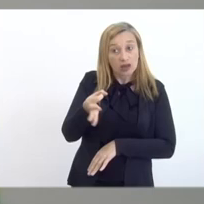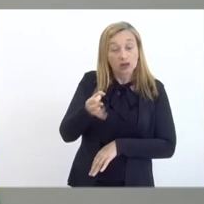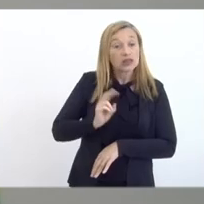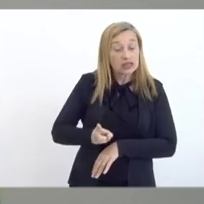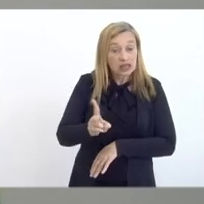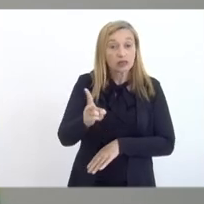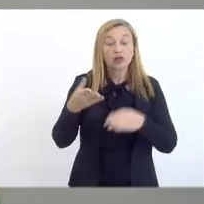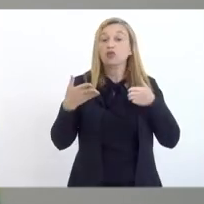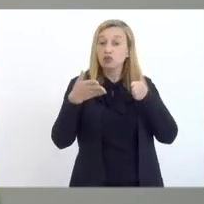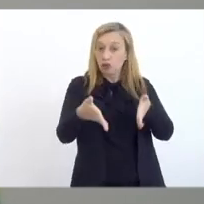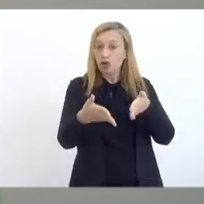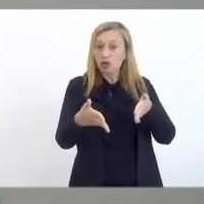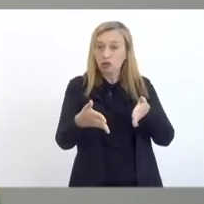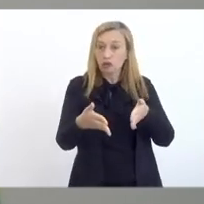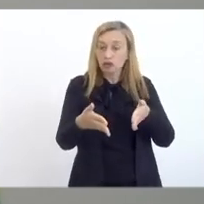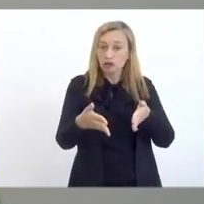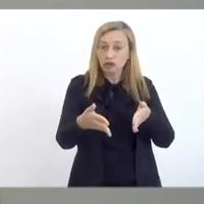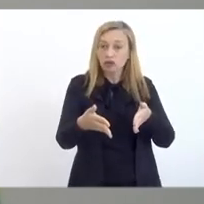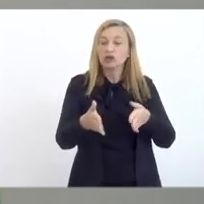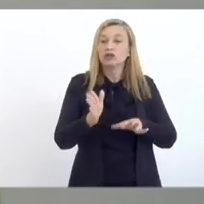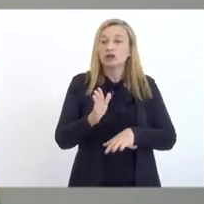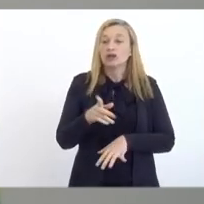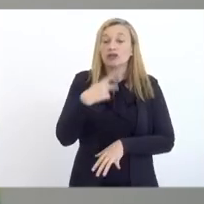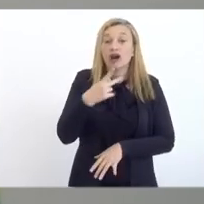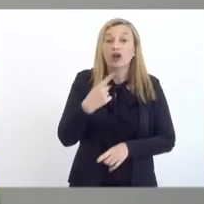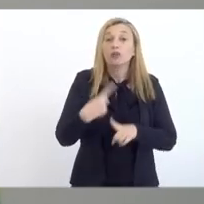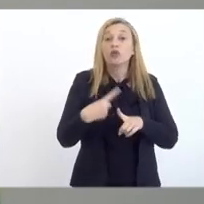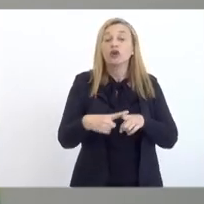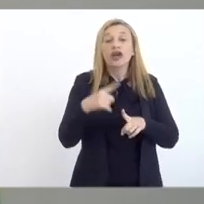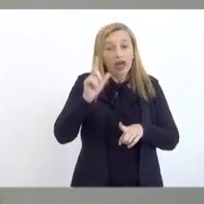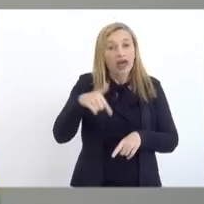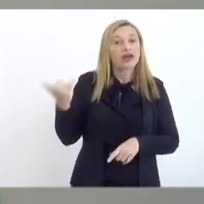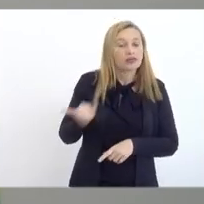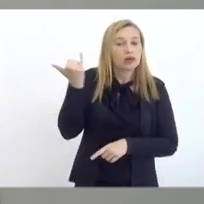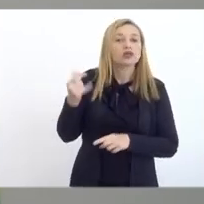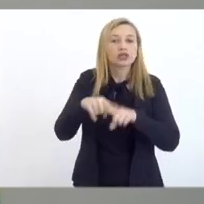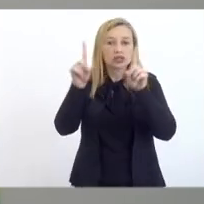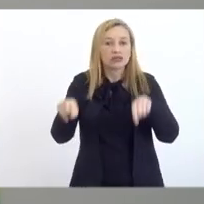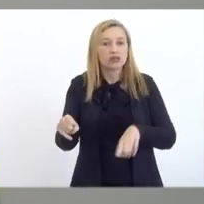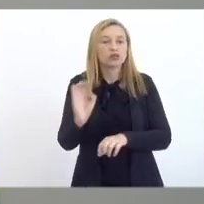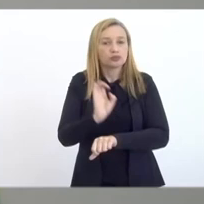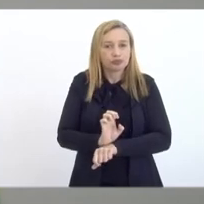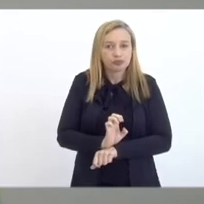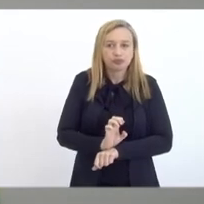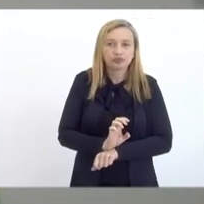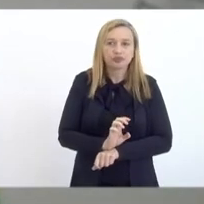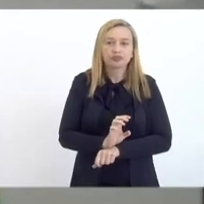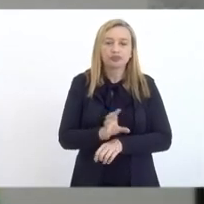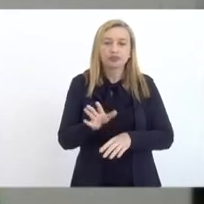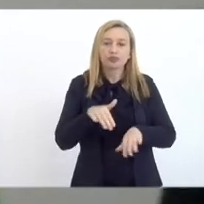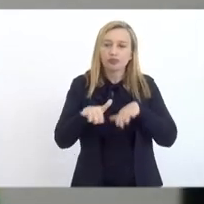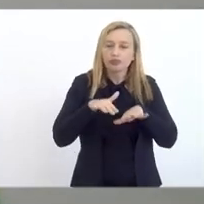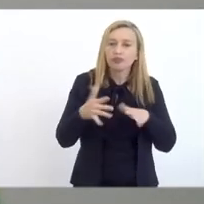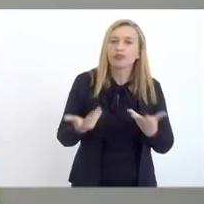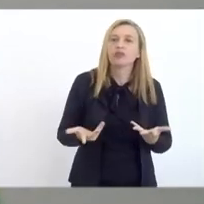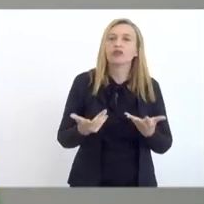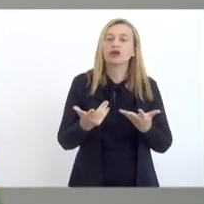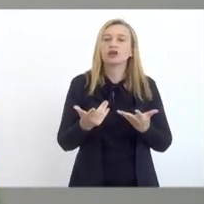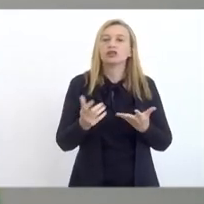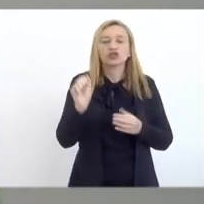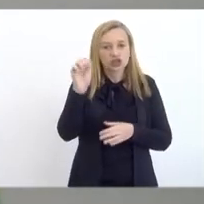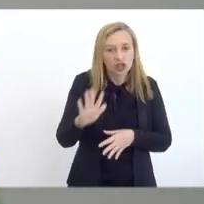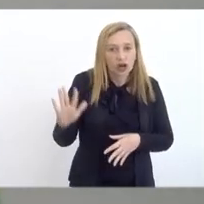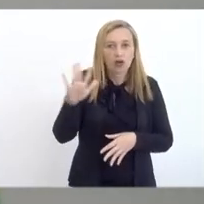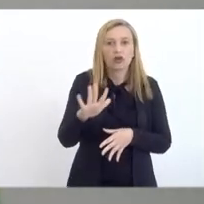foi o foco. Faço a menção aqui porque é muito importante os servidores do Estado, a mobilização, né, de uma maneira